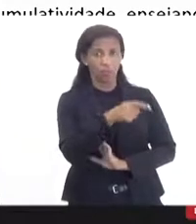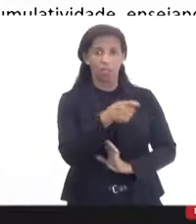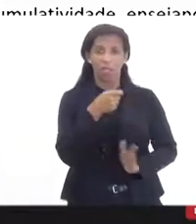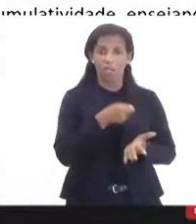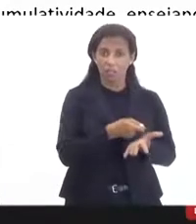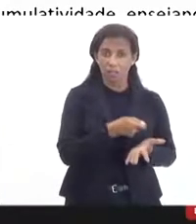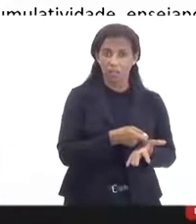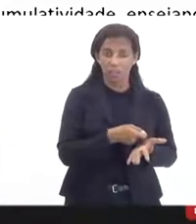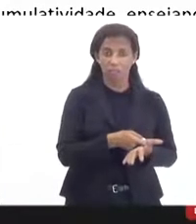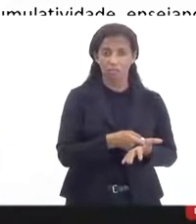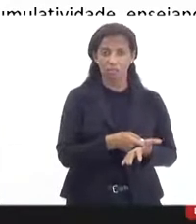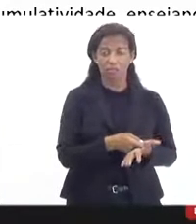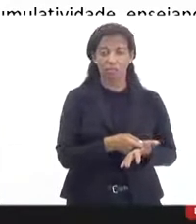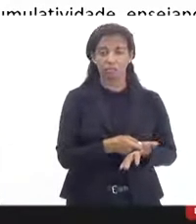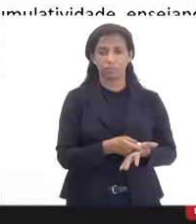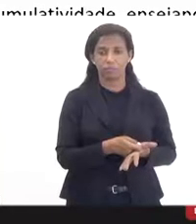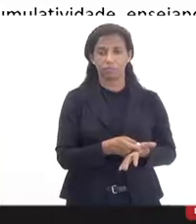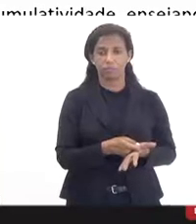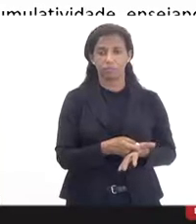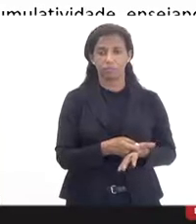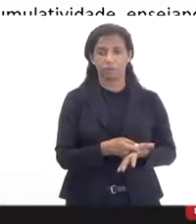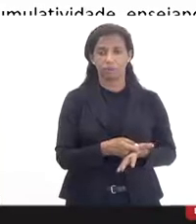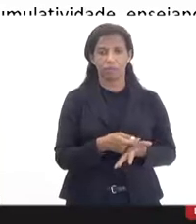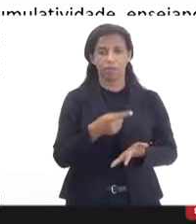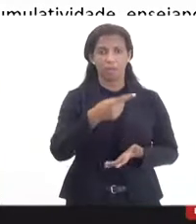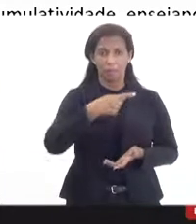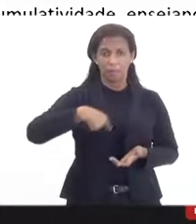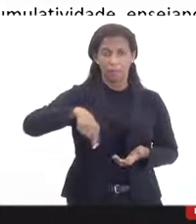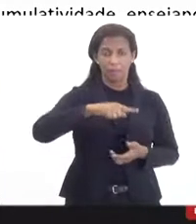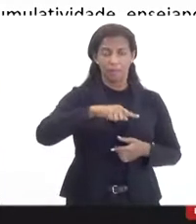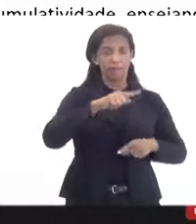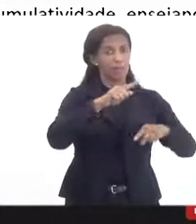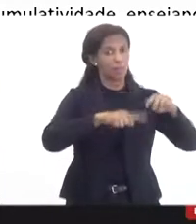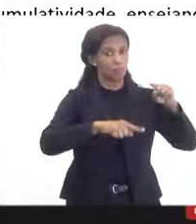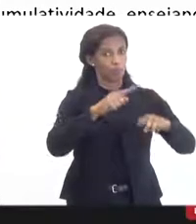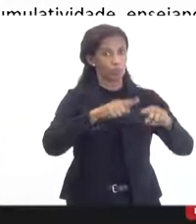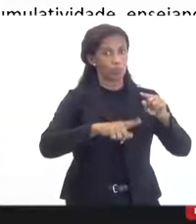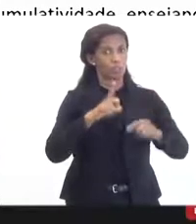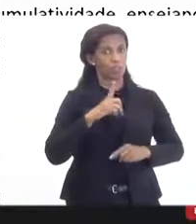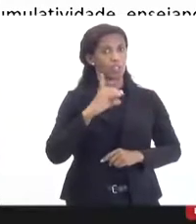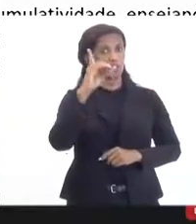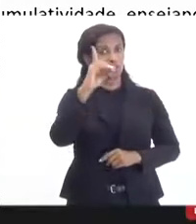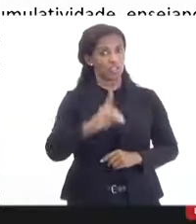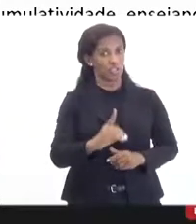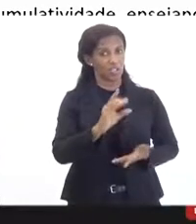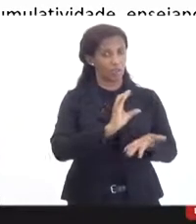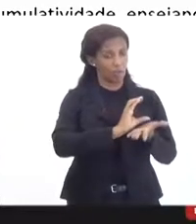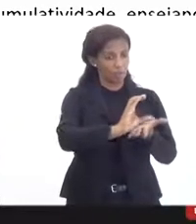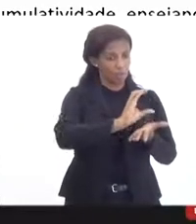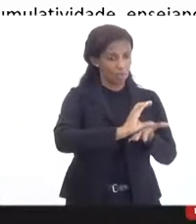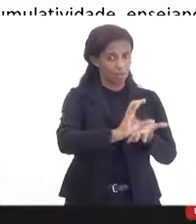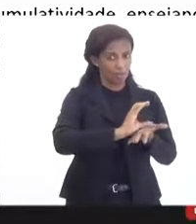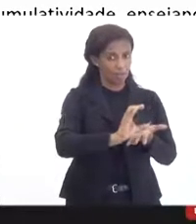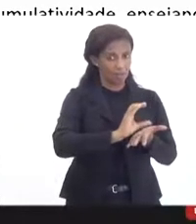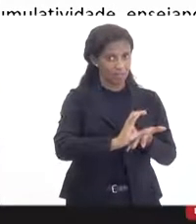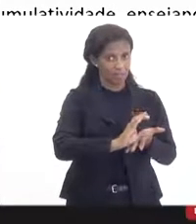exige que para que aquele bem, aquele produto intermediário dê direito a crédito, que ele seja consumido